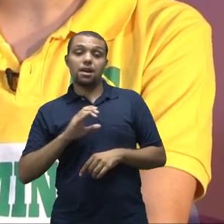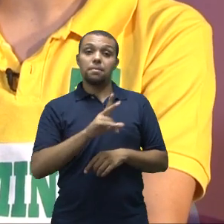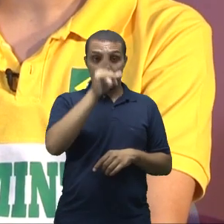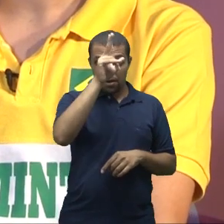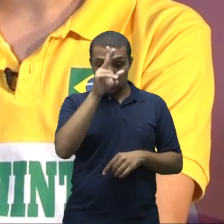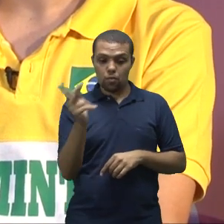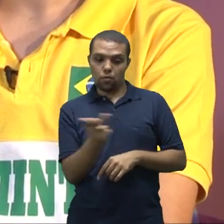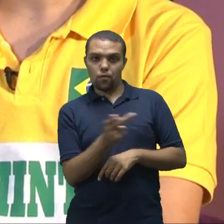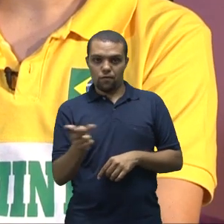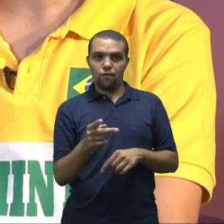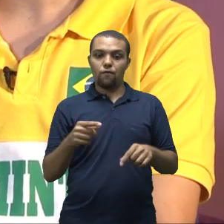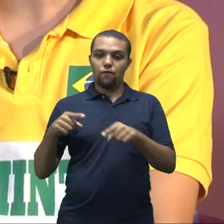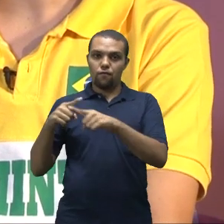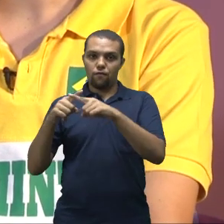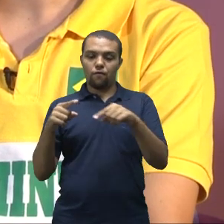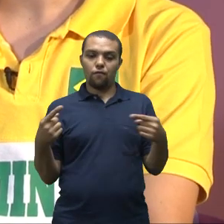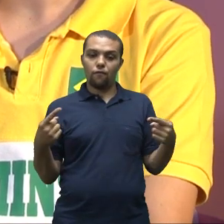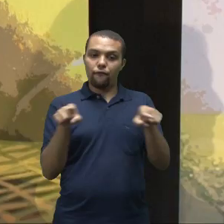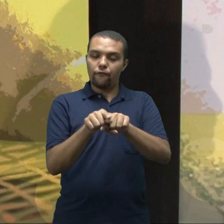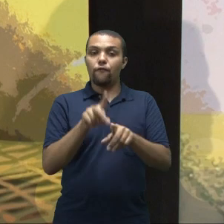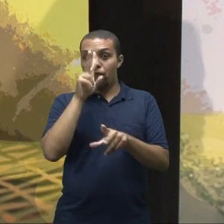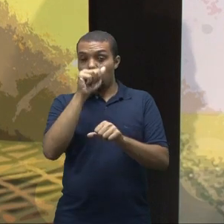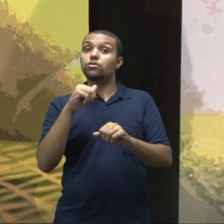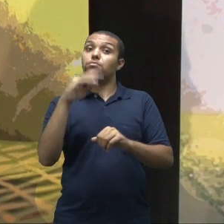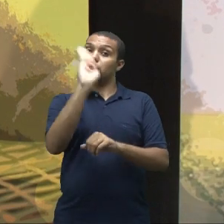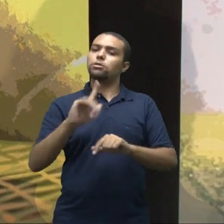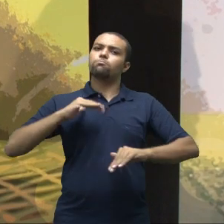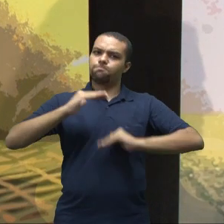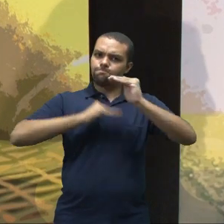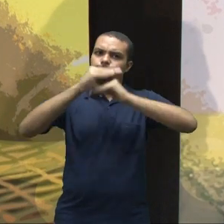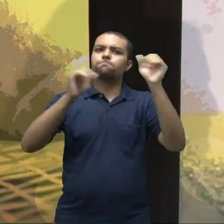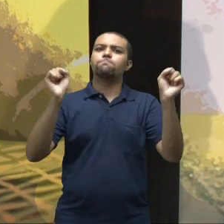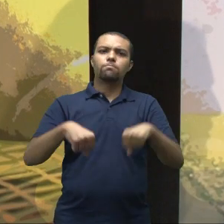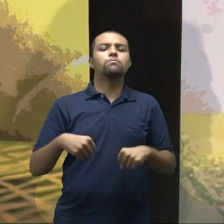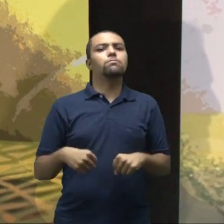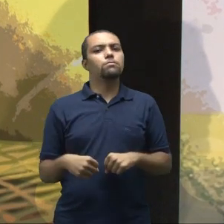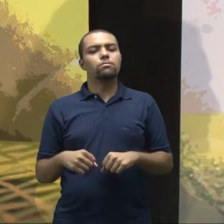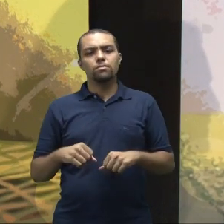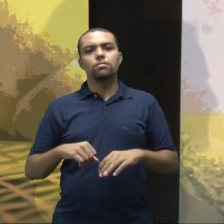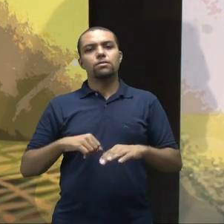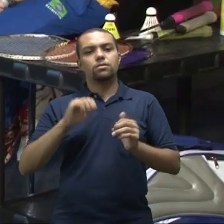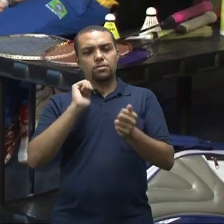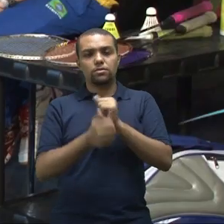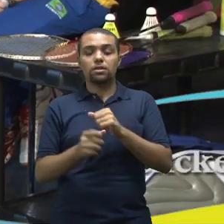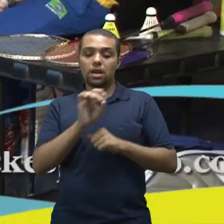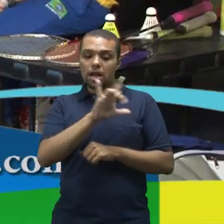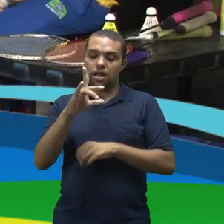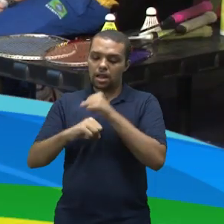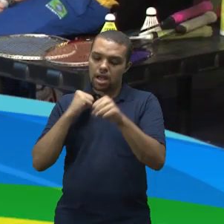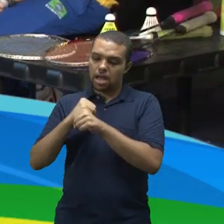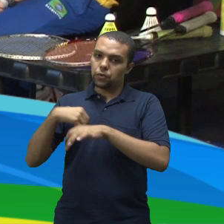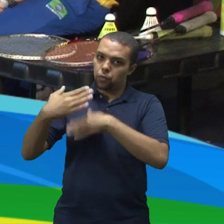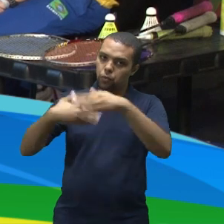Canadá e Peru. Uhum. São os mais fortes. Então, o Brasil tá crescendo, tá, assim, no esporte. Exatamente. Uhum. Ah, a cada